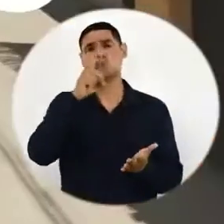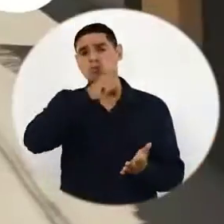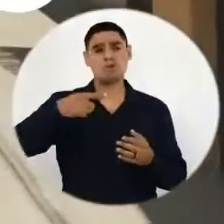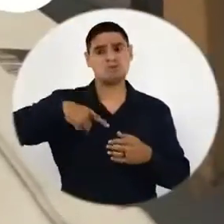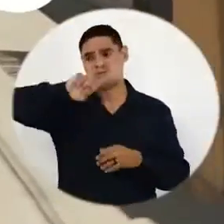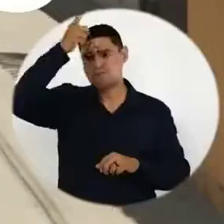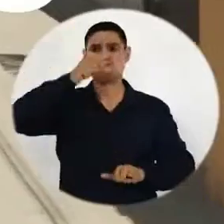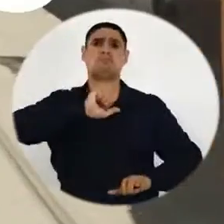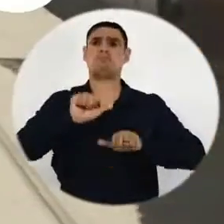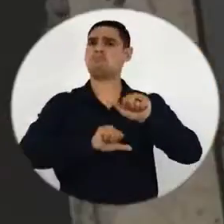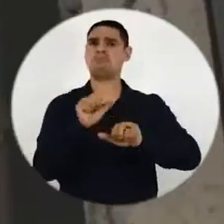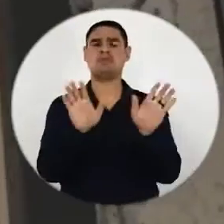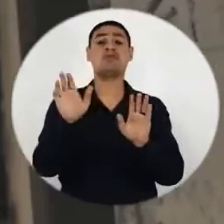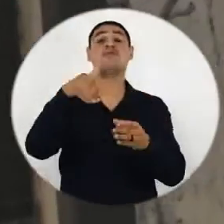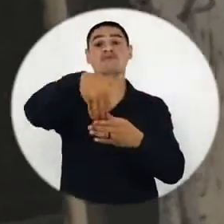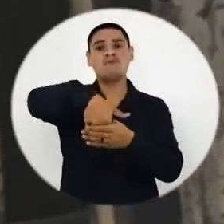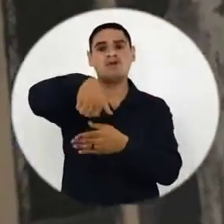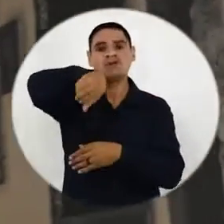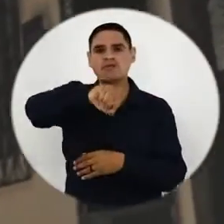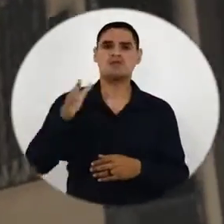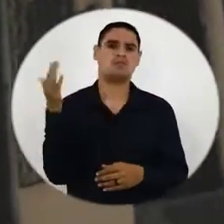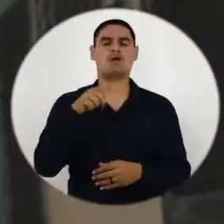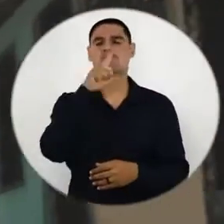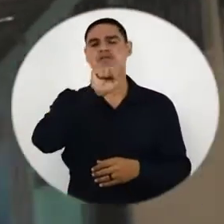90. Bora pra cima, vamos vencer.